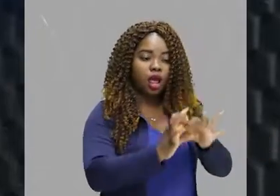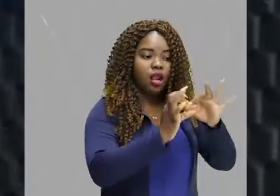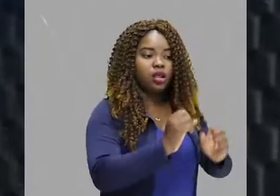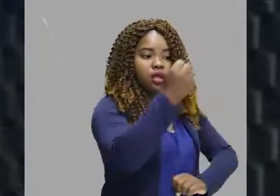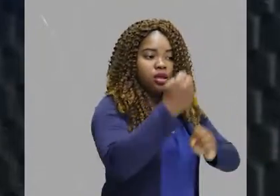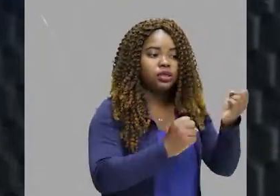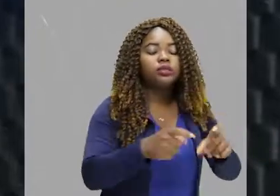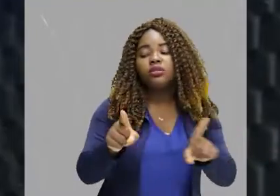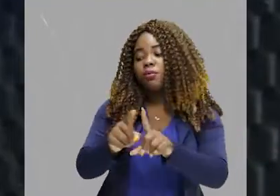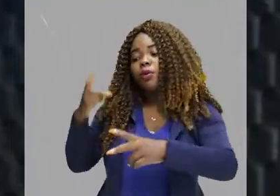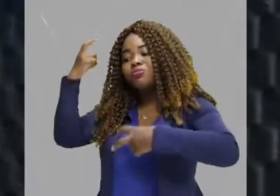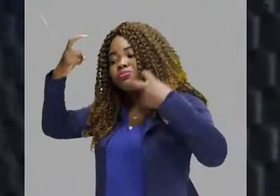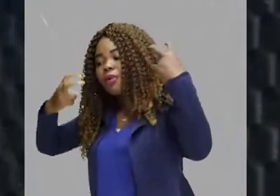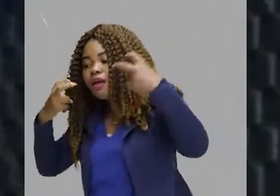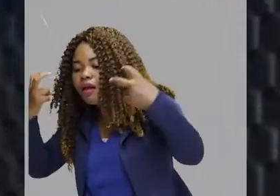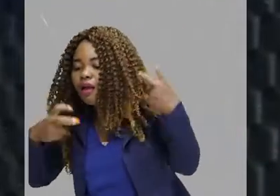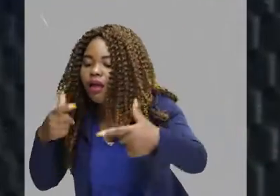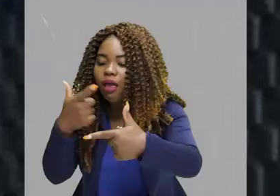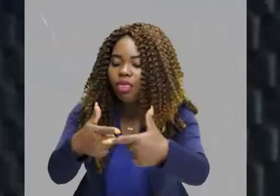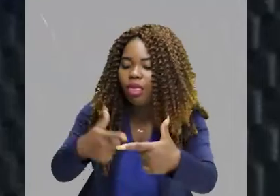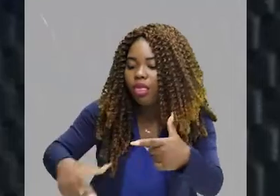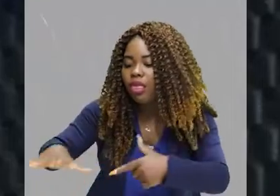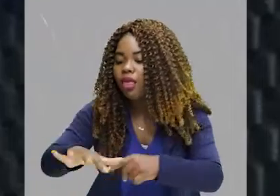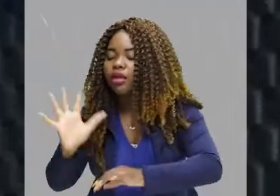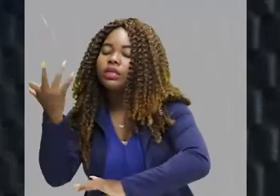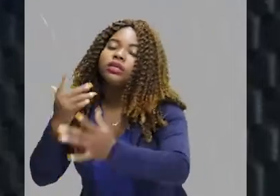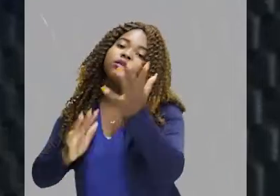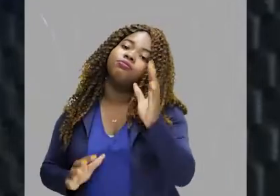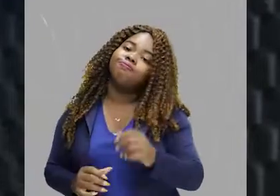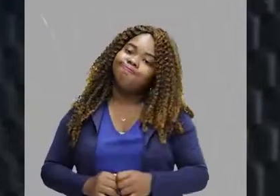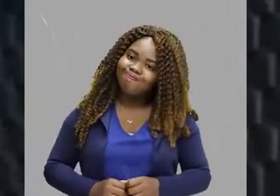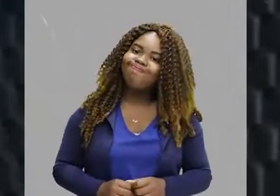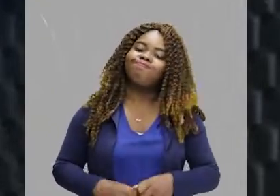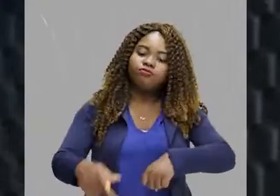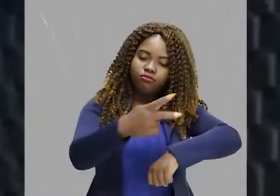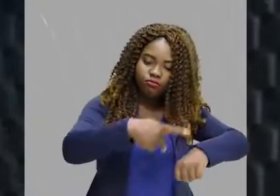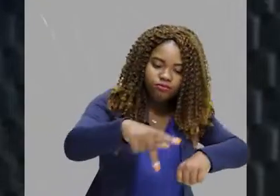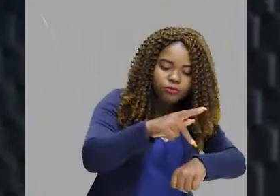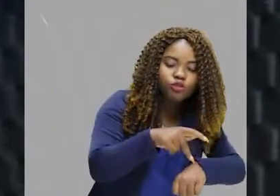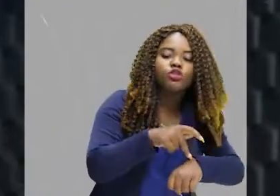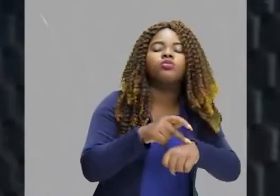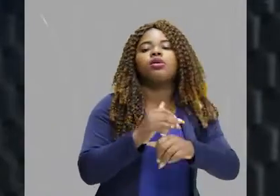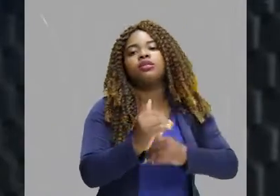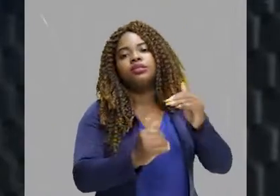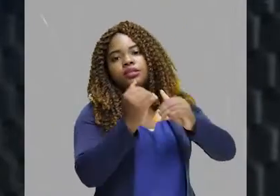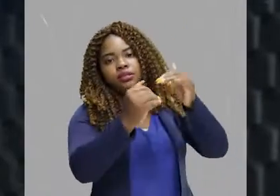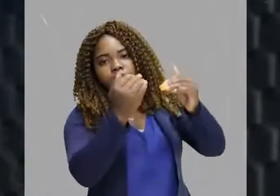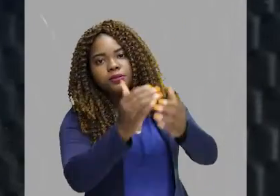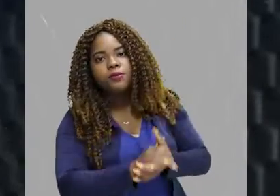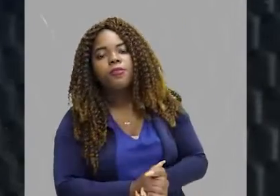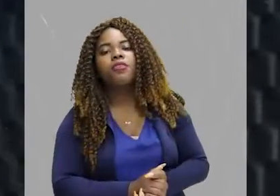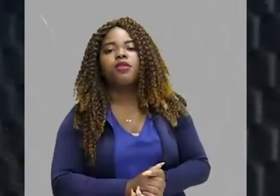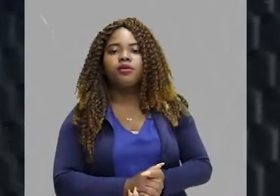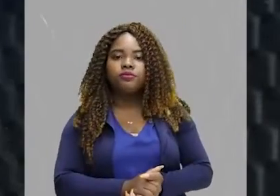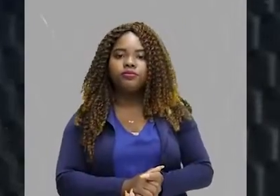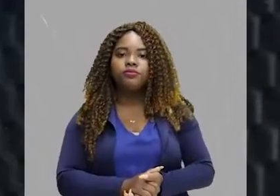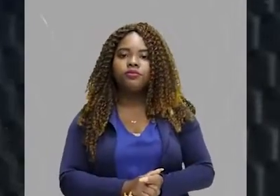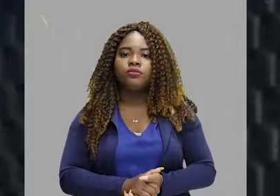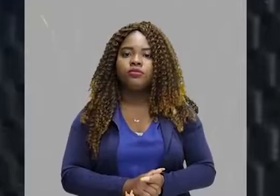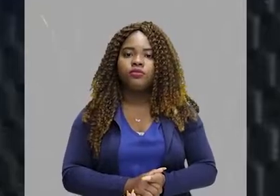a preocupação com o meio ambiente. E os países desenvolvidos, sobretudo, os países industrializados, muitas vezes